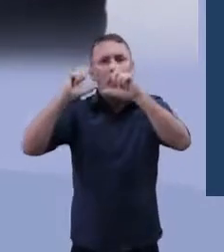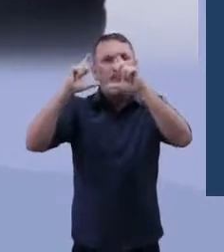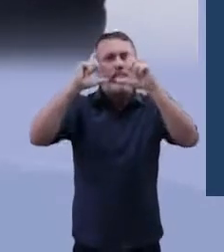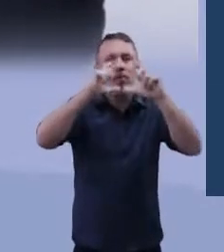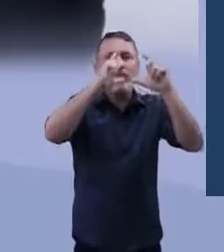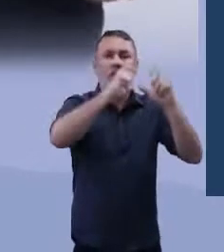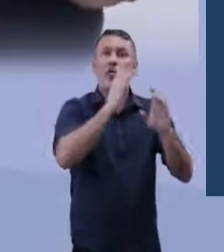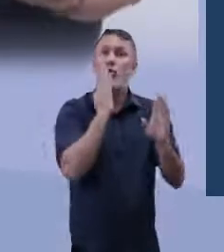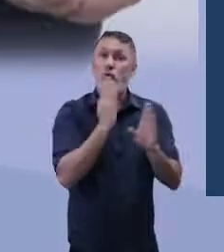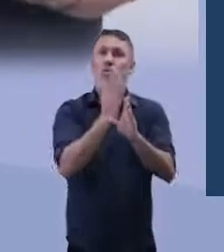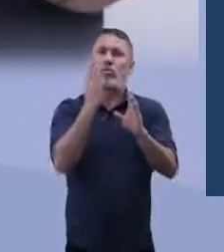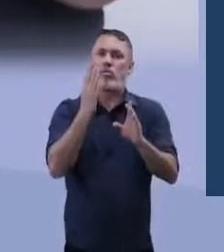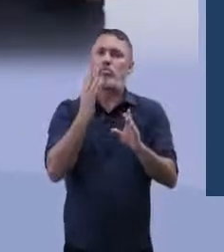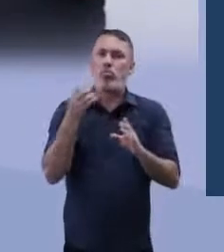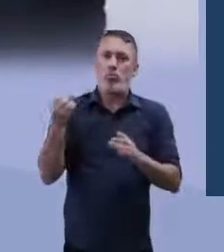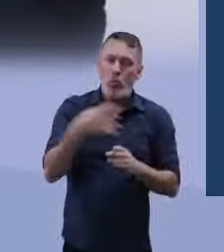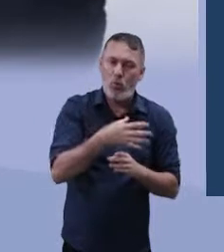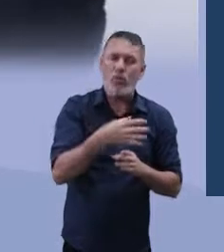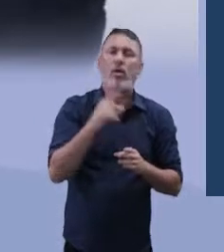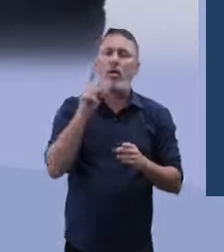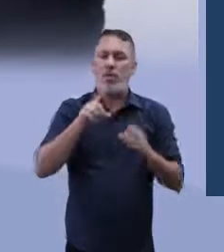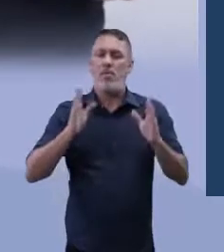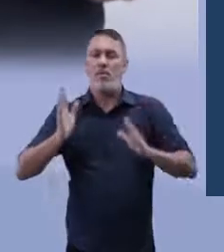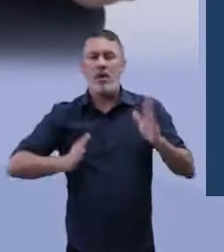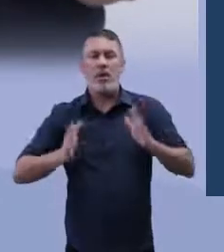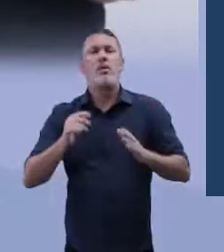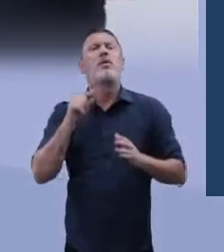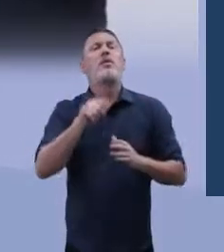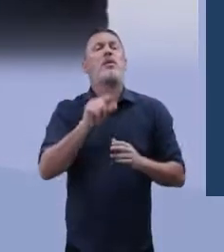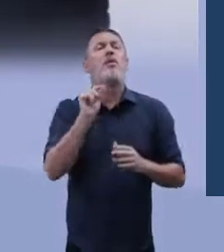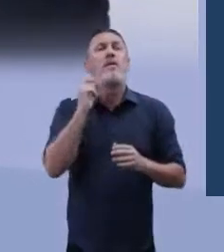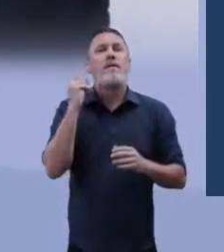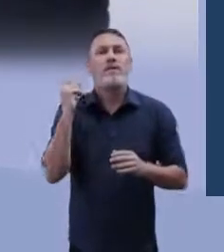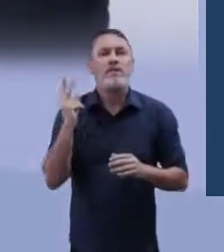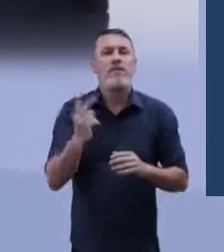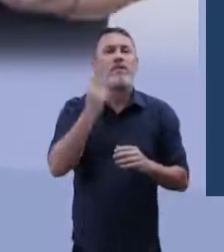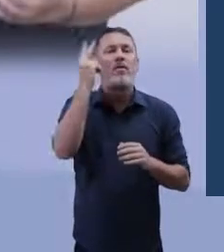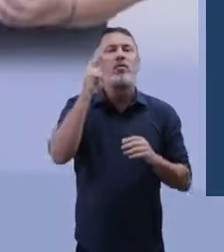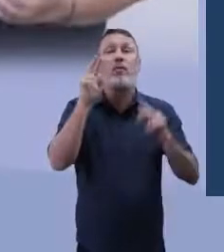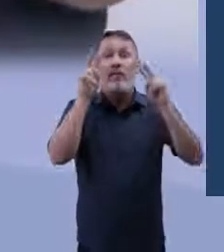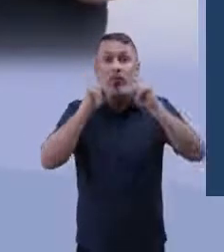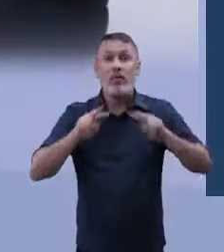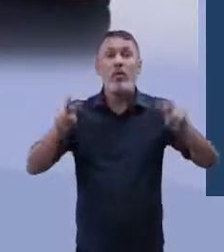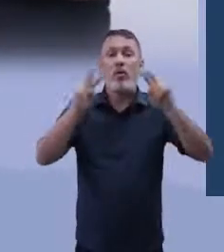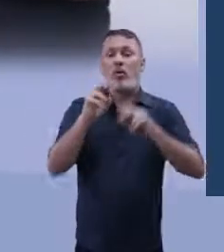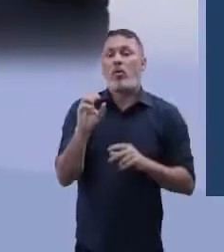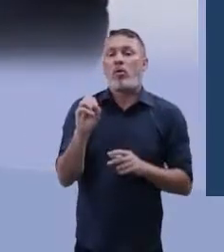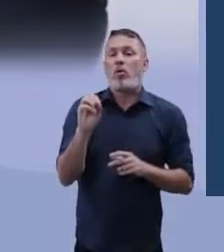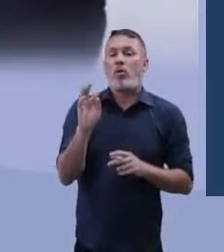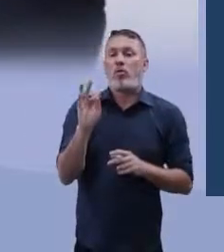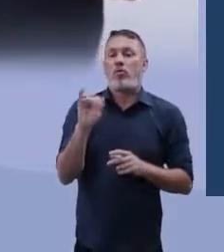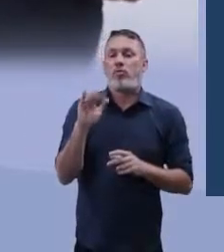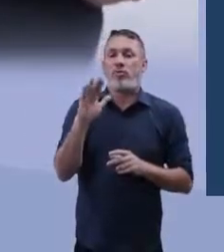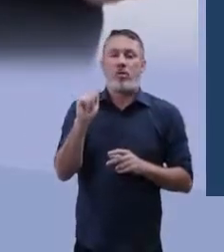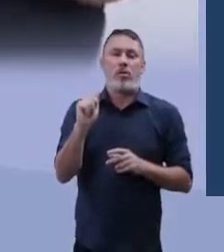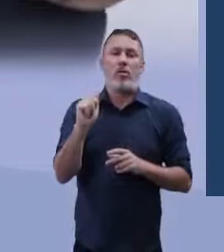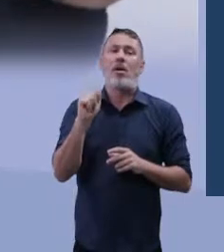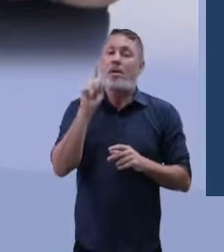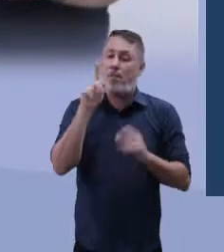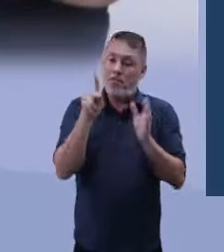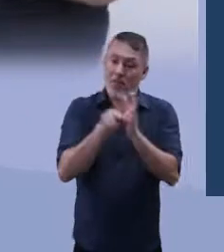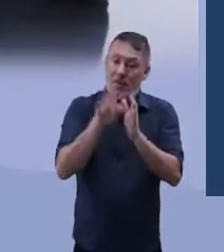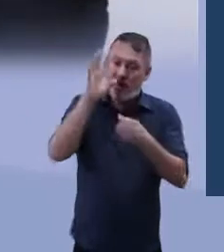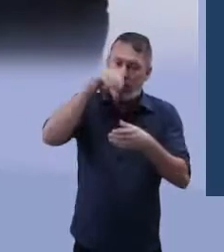período vai se caracterizar por um período de valorização da ótica, ou seja, os fenômenos